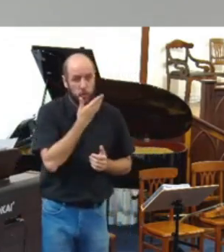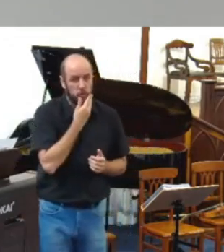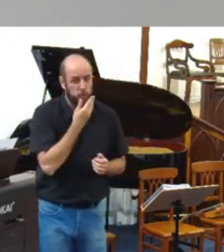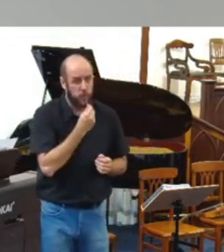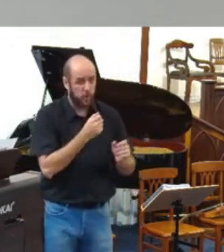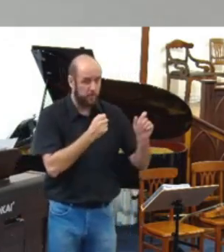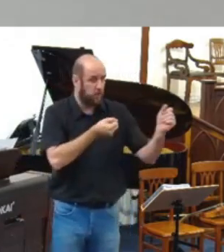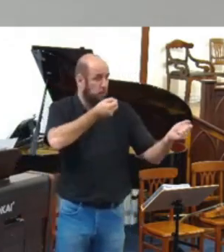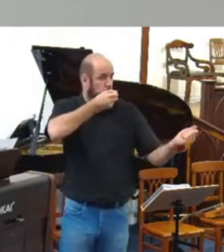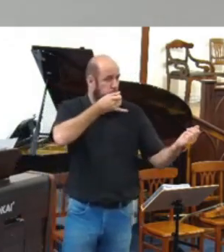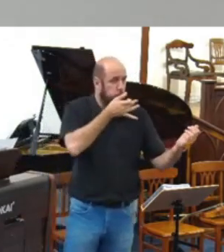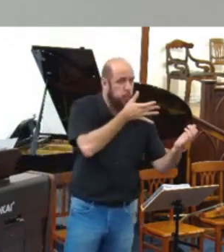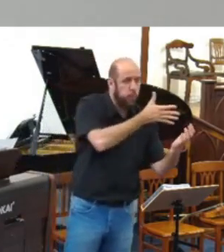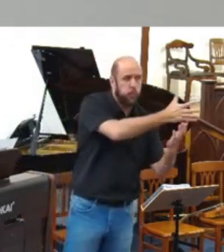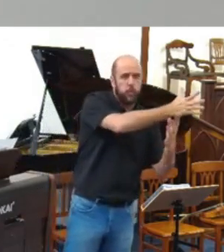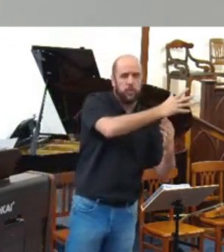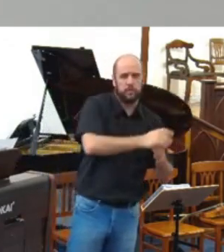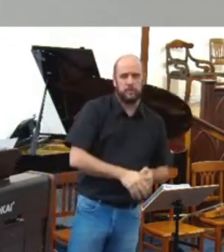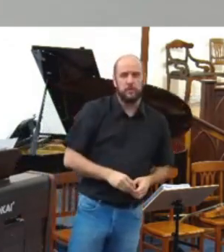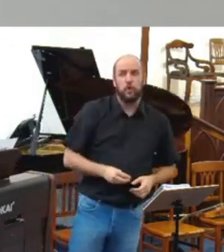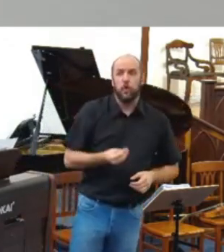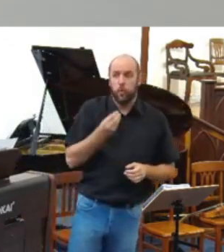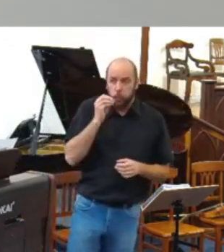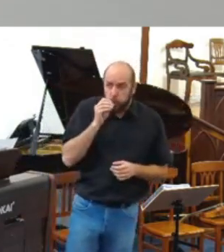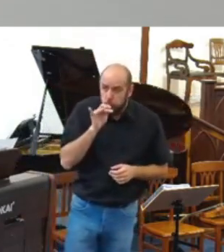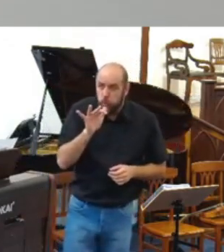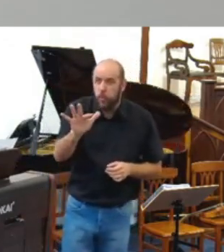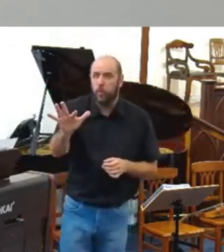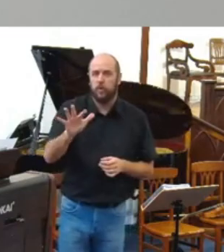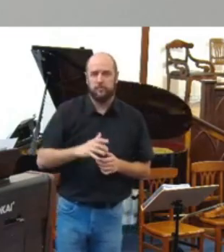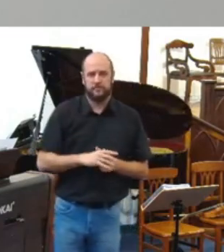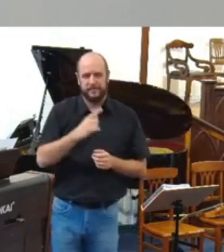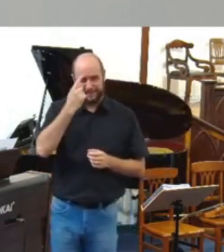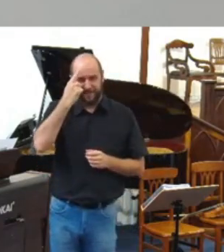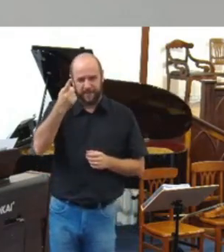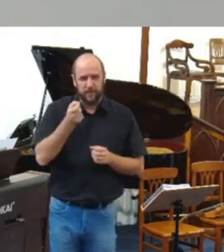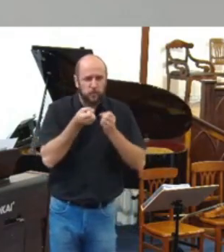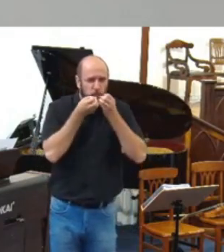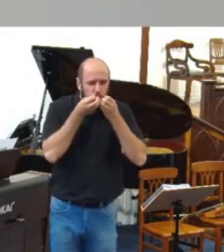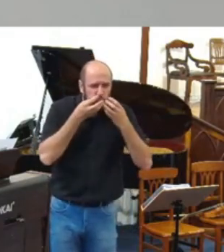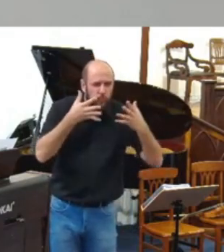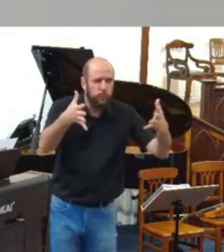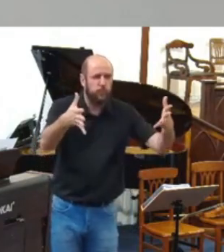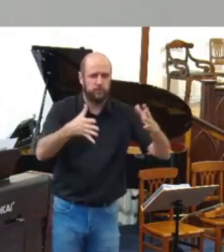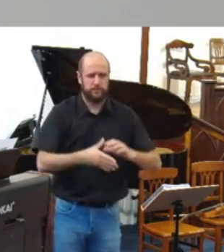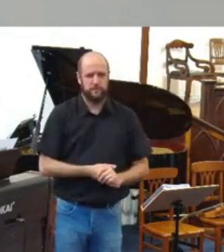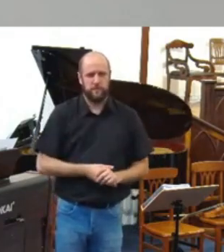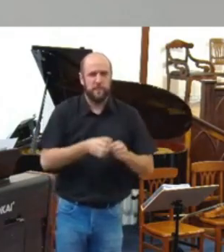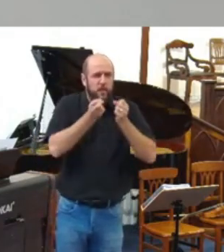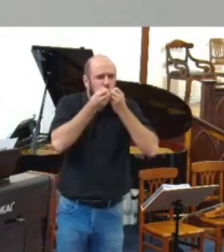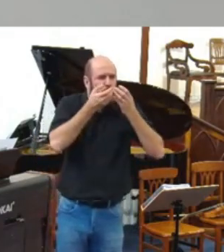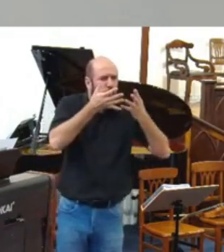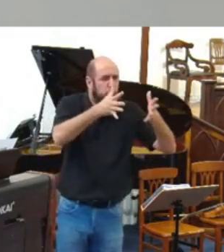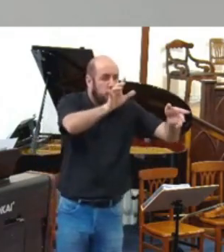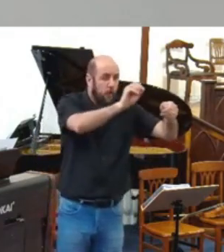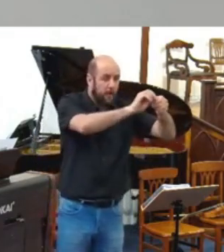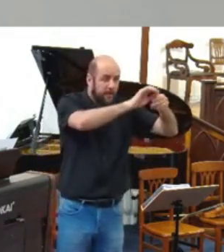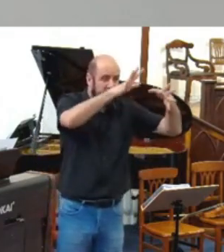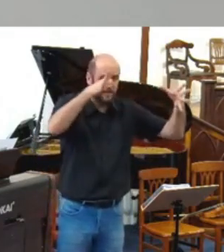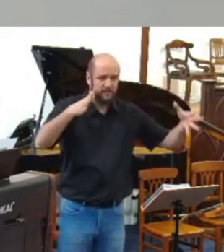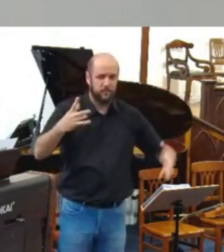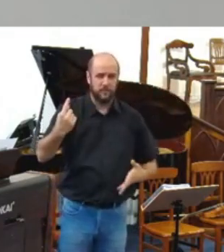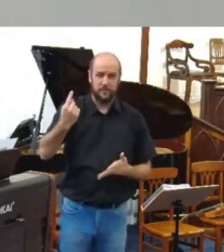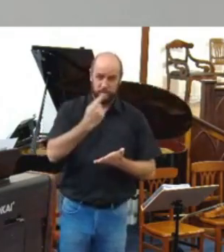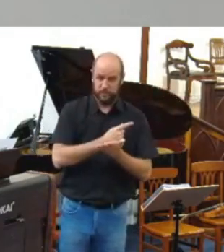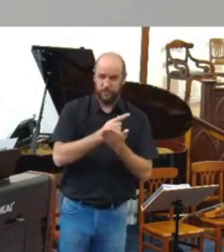homem. Soprou mesmo. Este sopro é o sopro da criação, lá atrás da